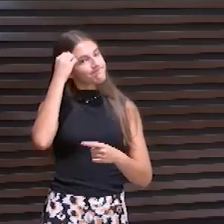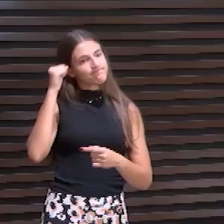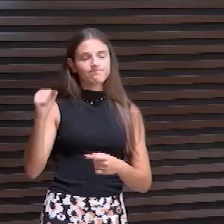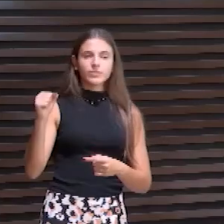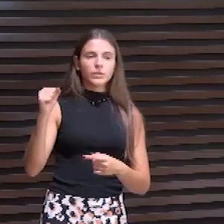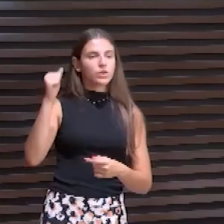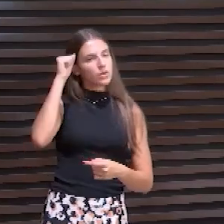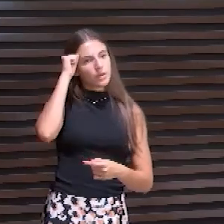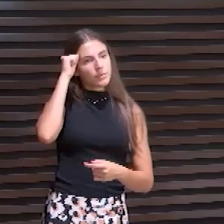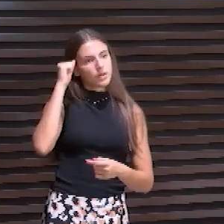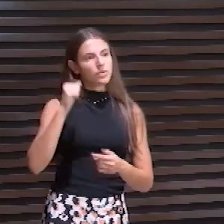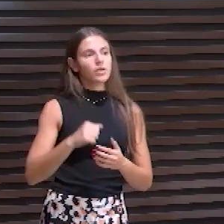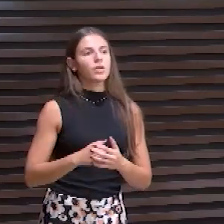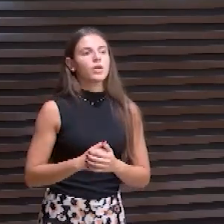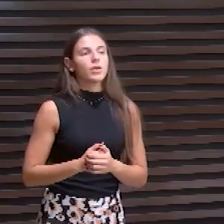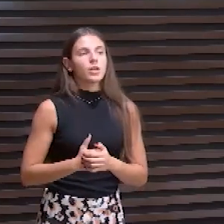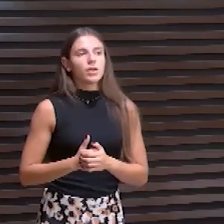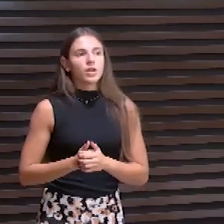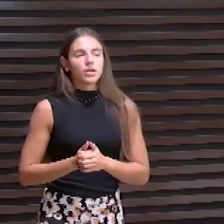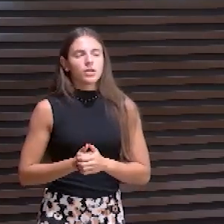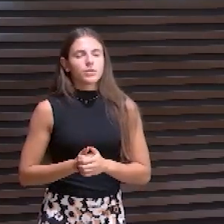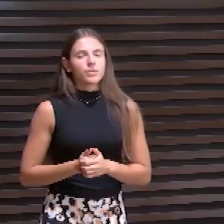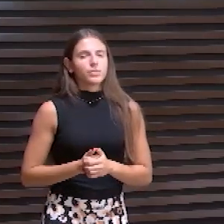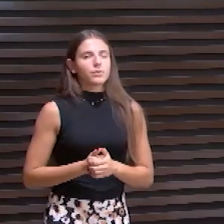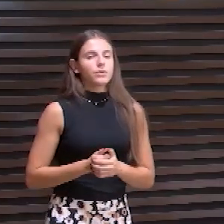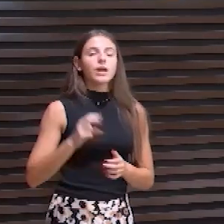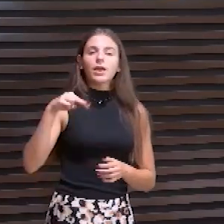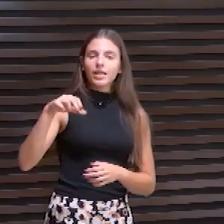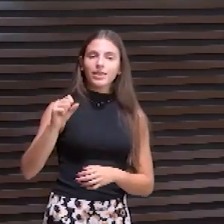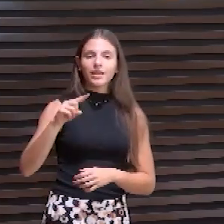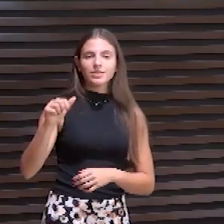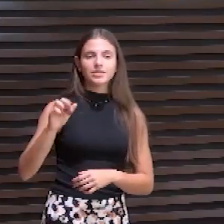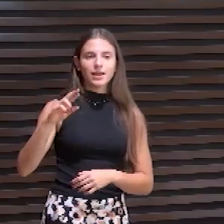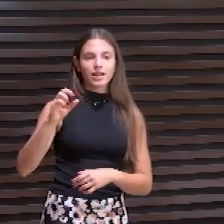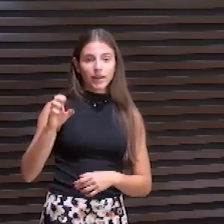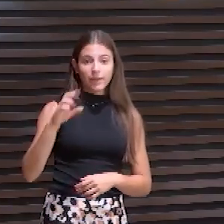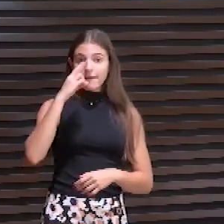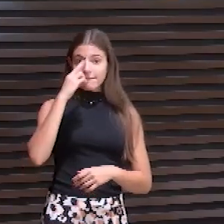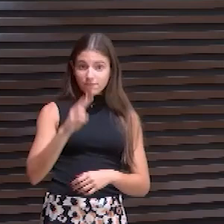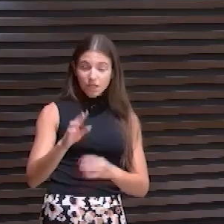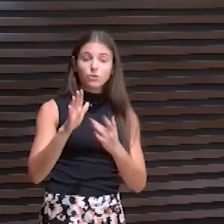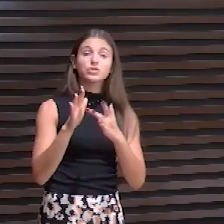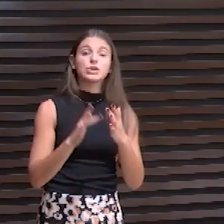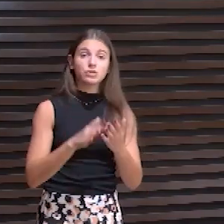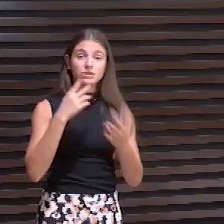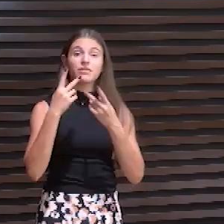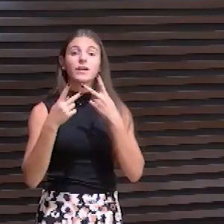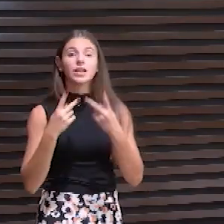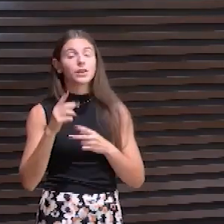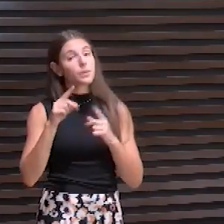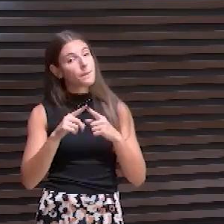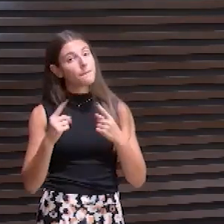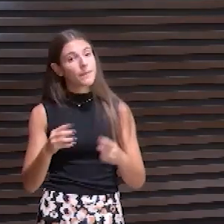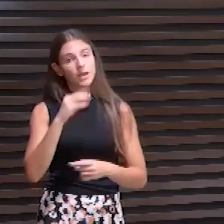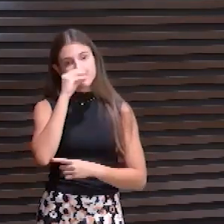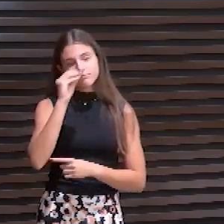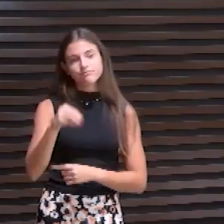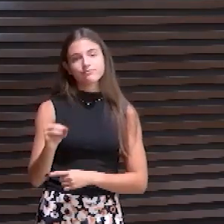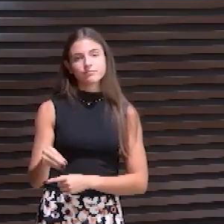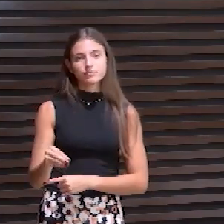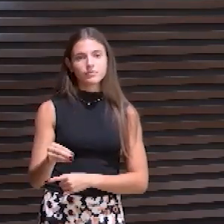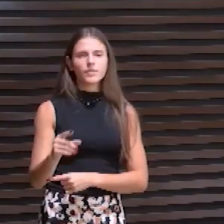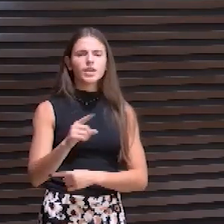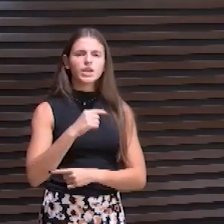Cristo e rejeitou. E nós? Se a gente olhar uma escala de responsabilidade aqui, quem está acima?